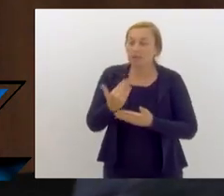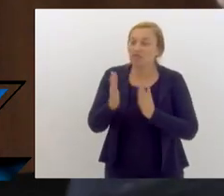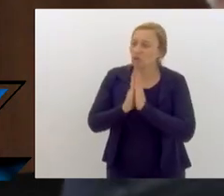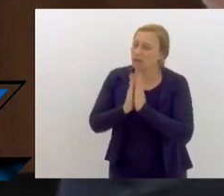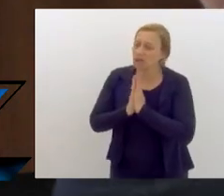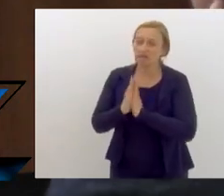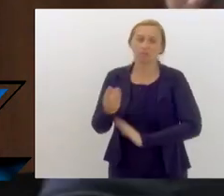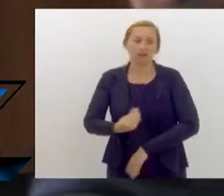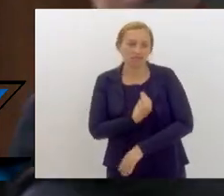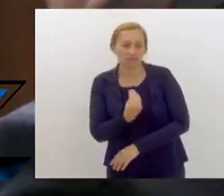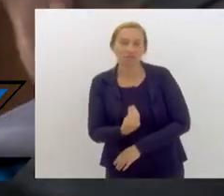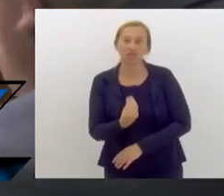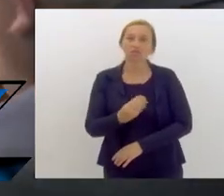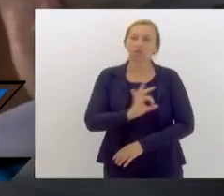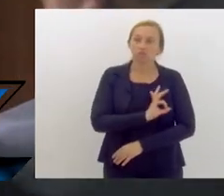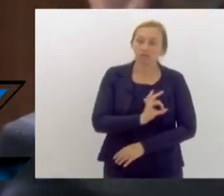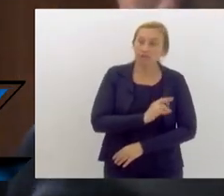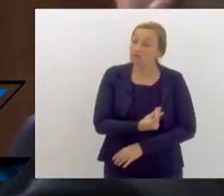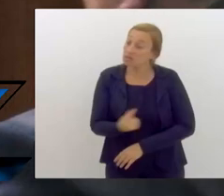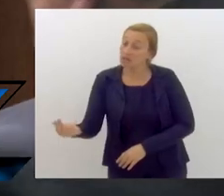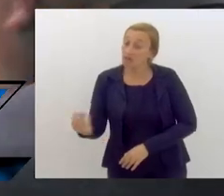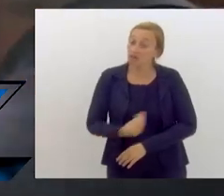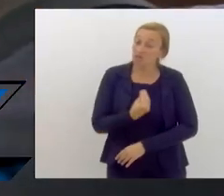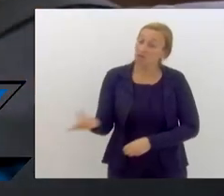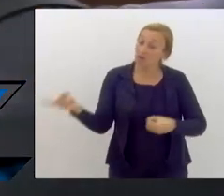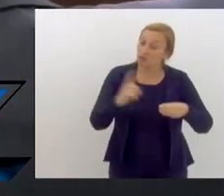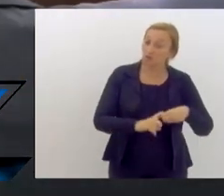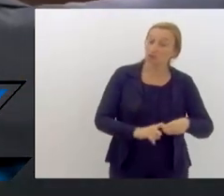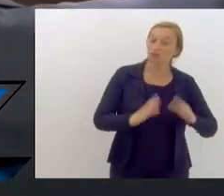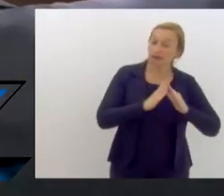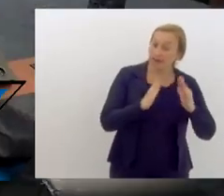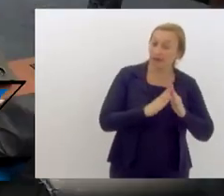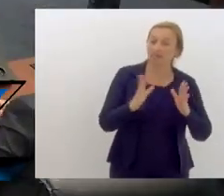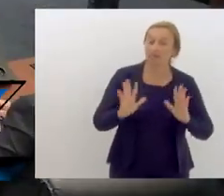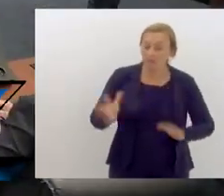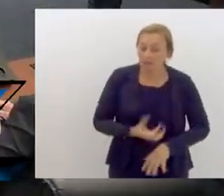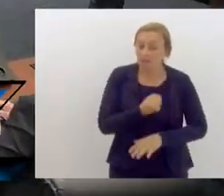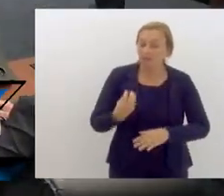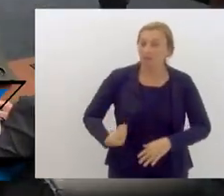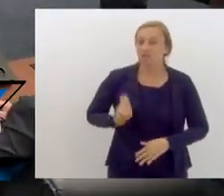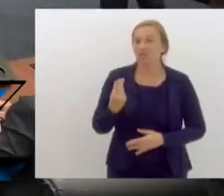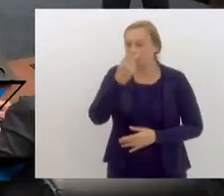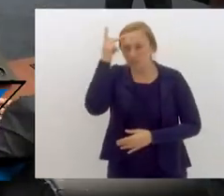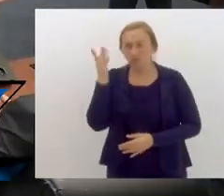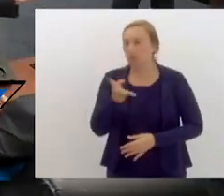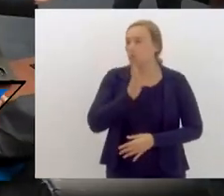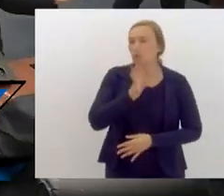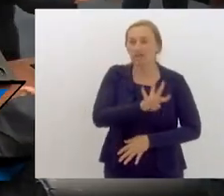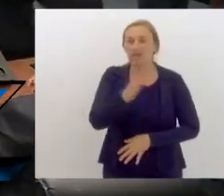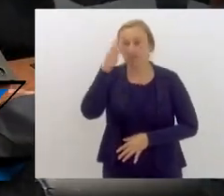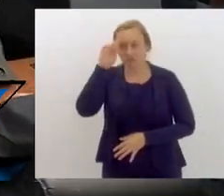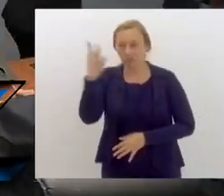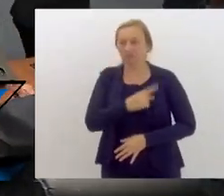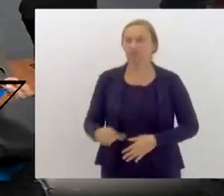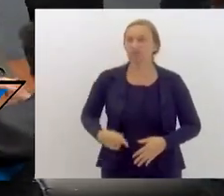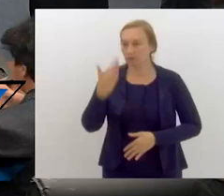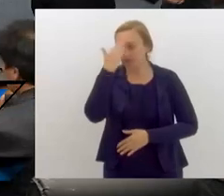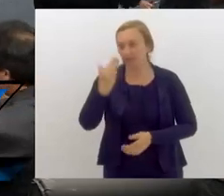policiais né saiam vivos e retorna seus trabalhos salvando vidas de que ele reconhece Muito obrigado presidente